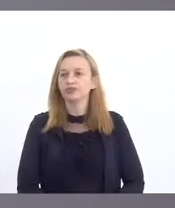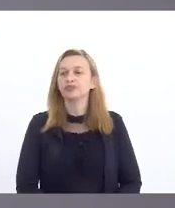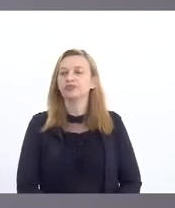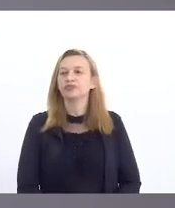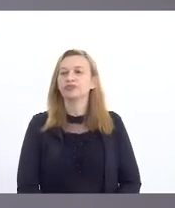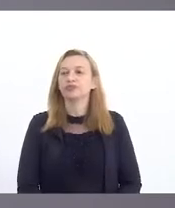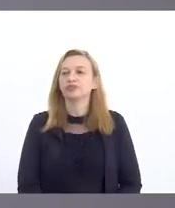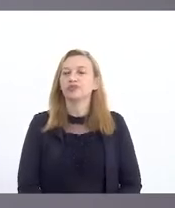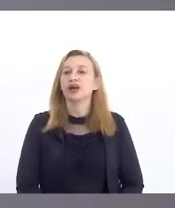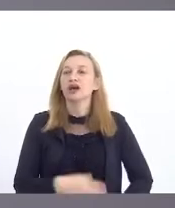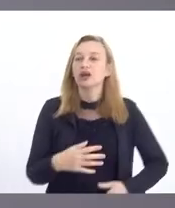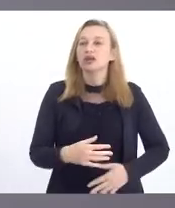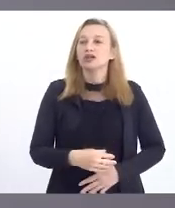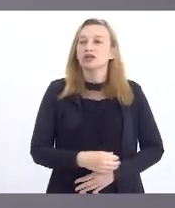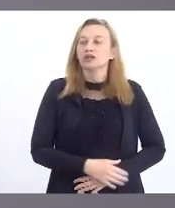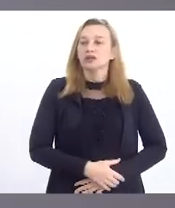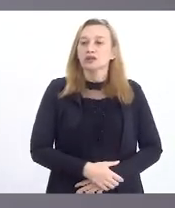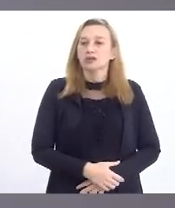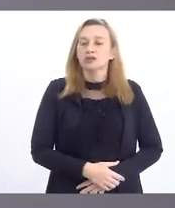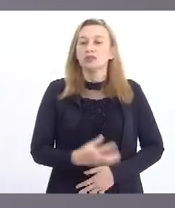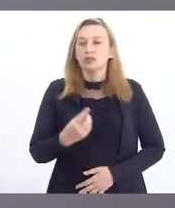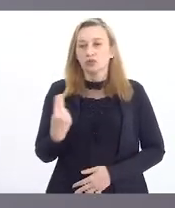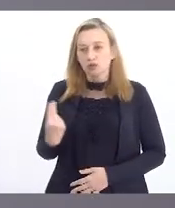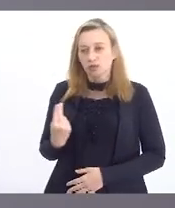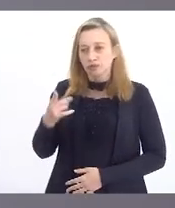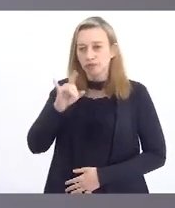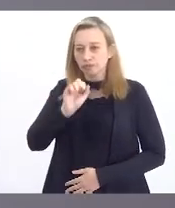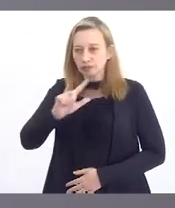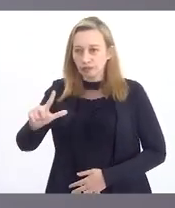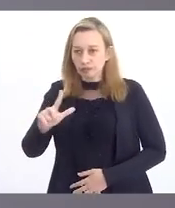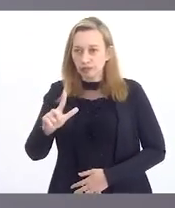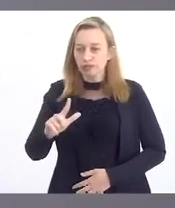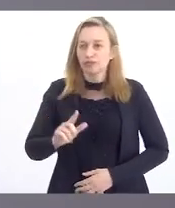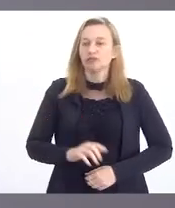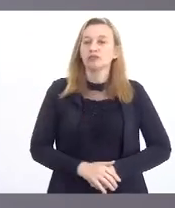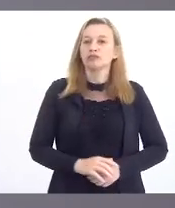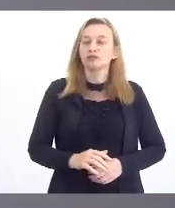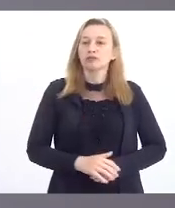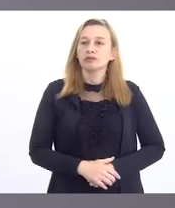Bem, prazer, pessoal. Meu nome é Daniel Kumura, sou diretor de saneamento e grande operação da SEDAE.